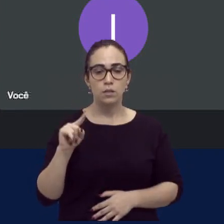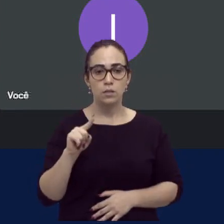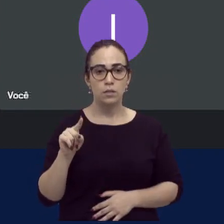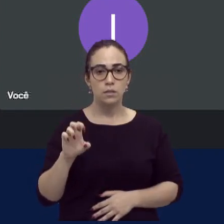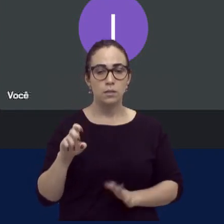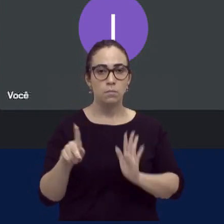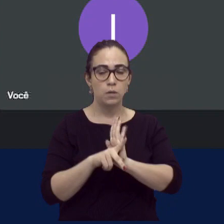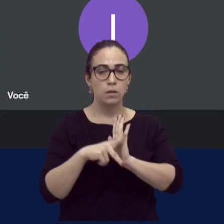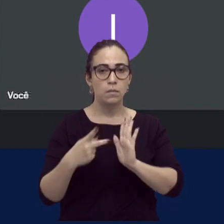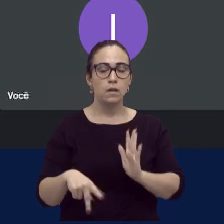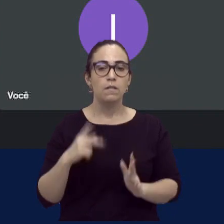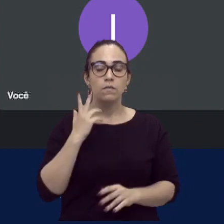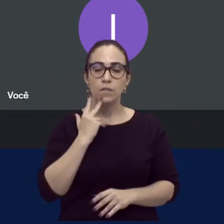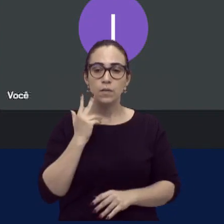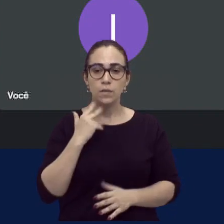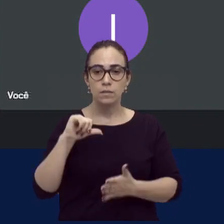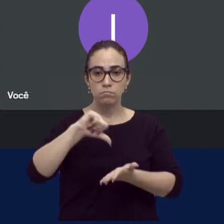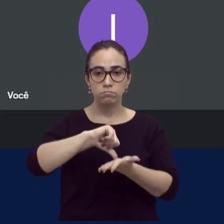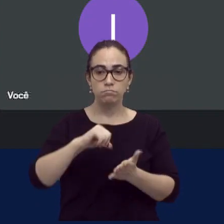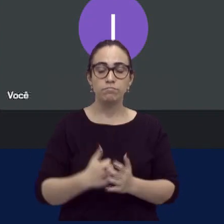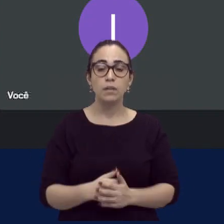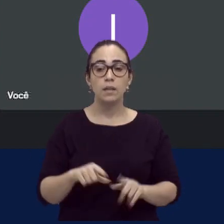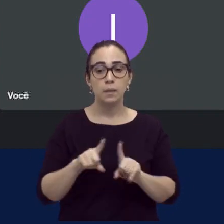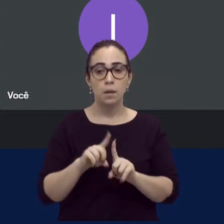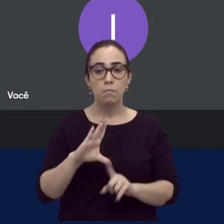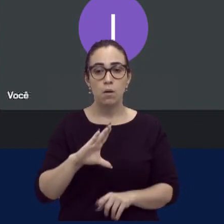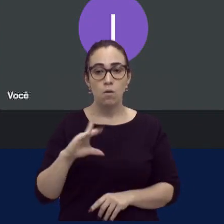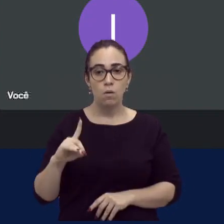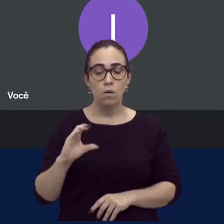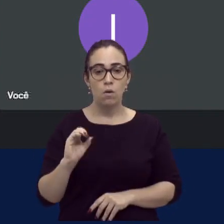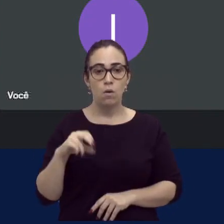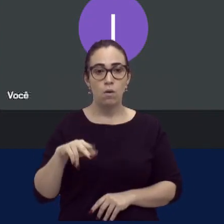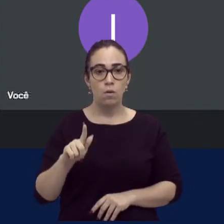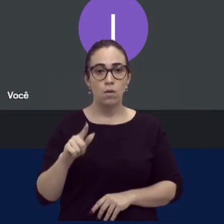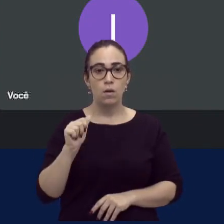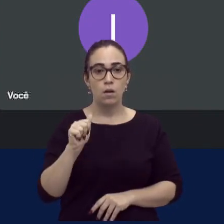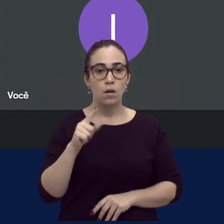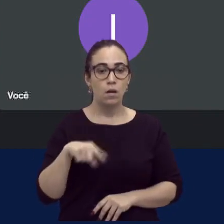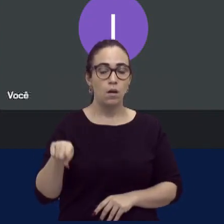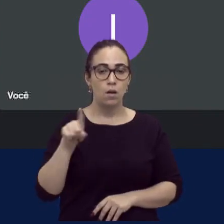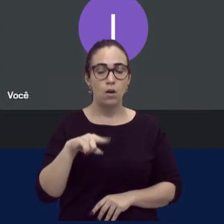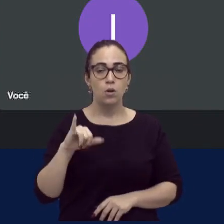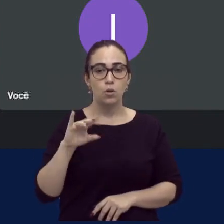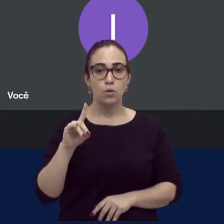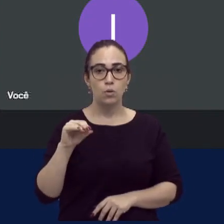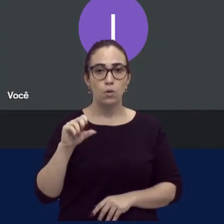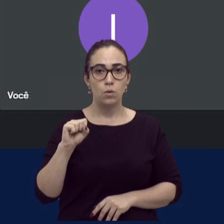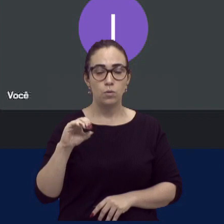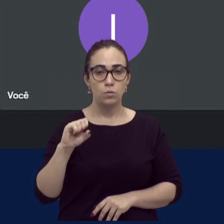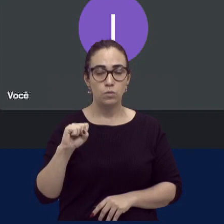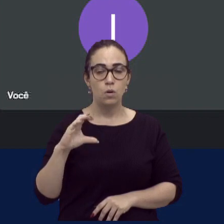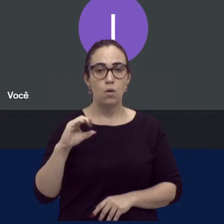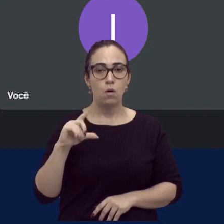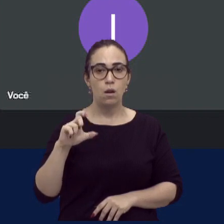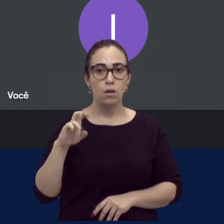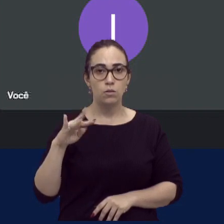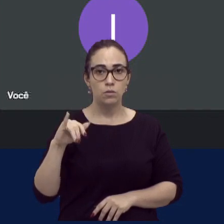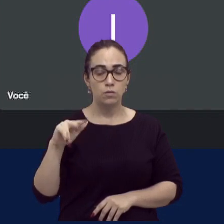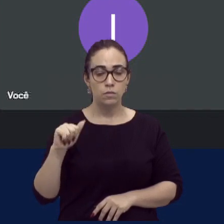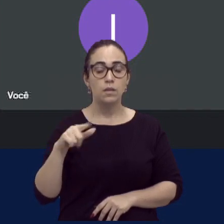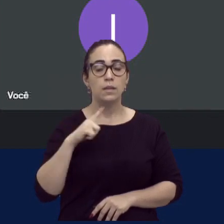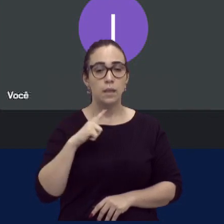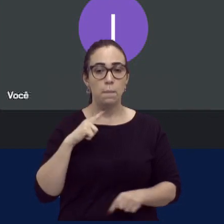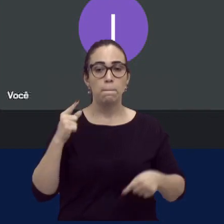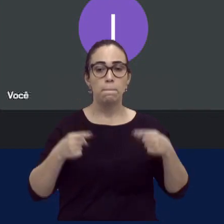Fortaleza. Também coordeno a ONG @Idosos Coletivos, que, por sinal, tem uma política pública em